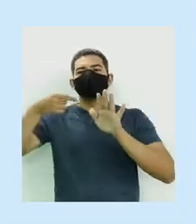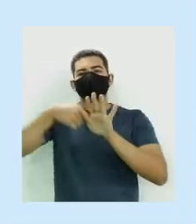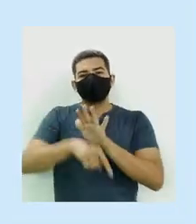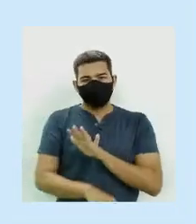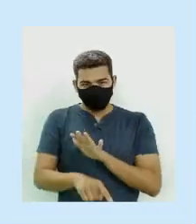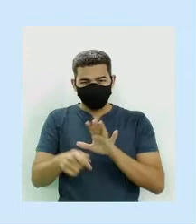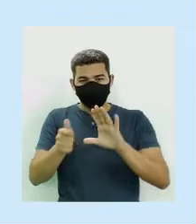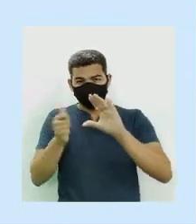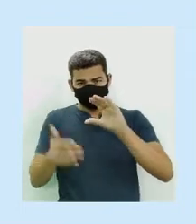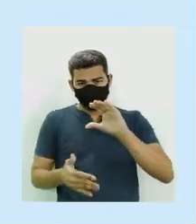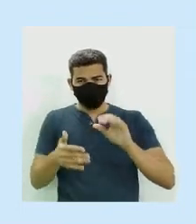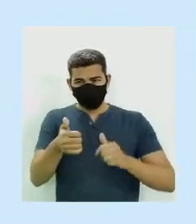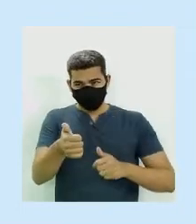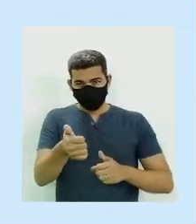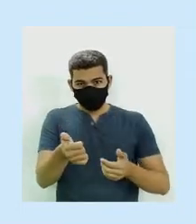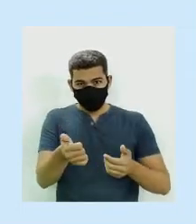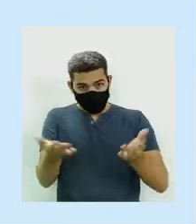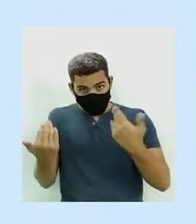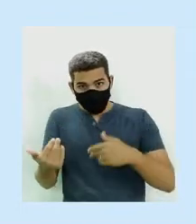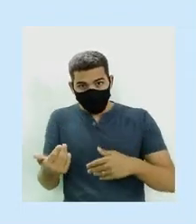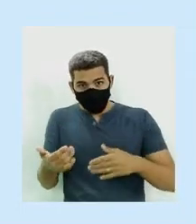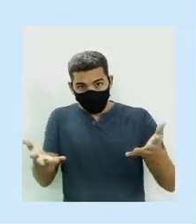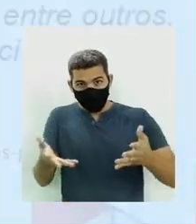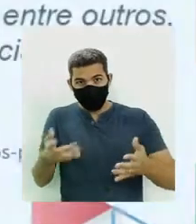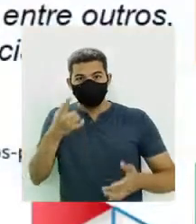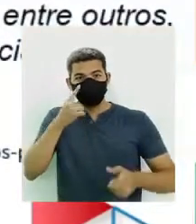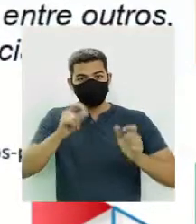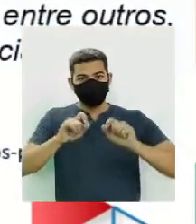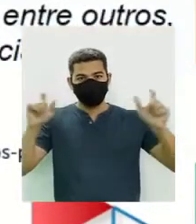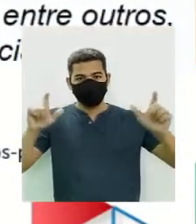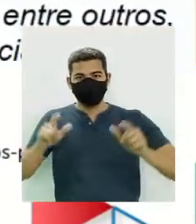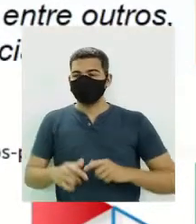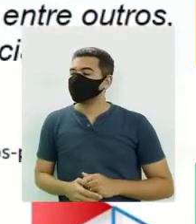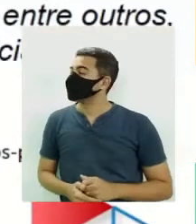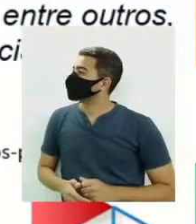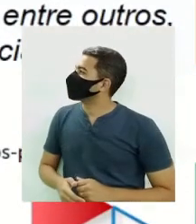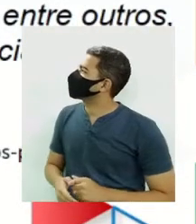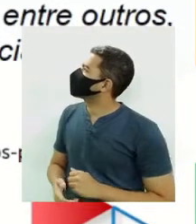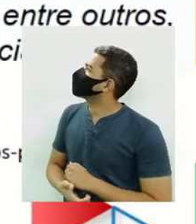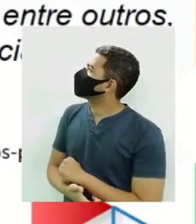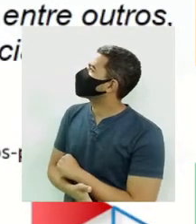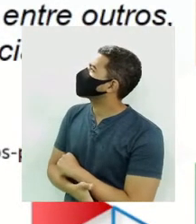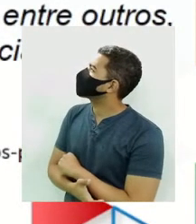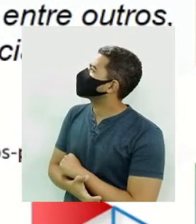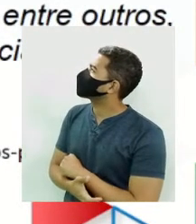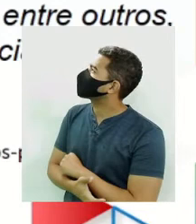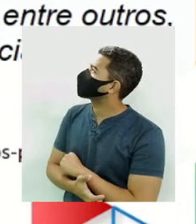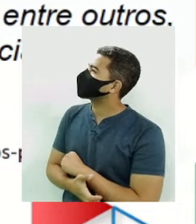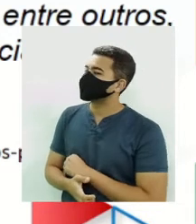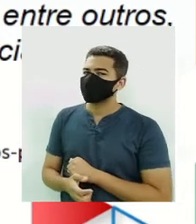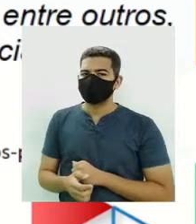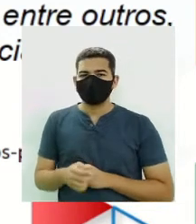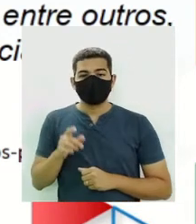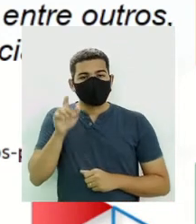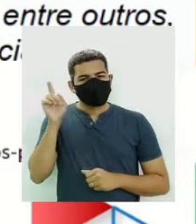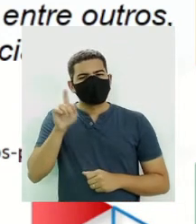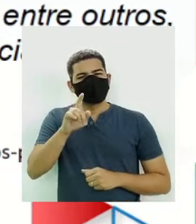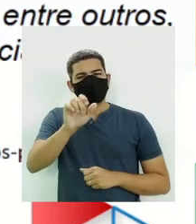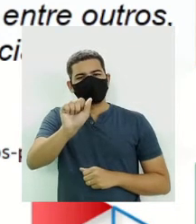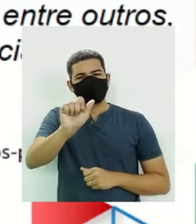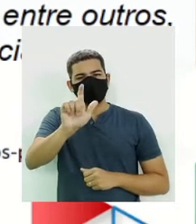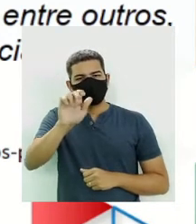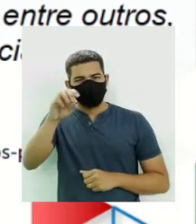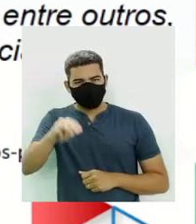nas características do slam. Então, vamos fazer isso agora? Se liga aí no slide. O slam, ou o poetry slam,